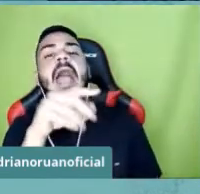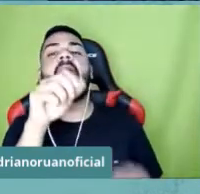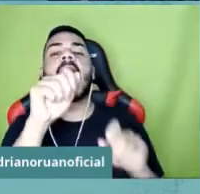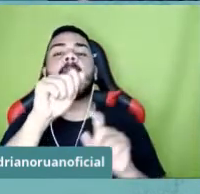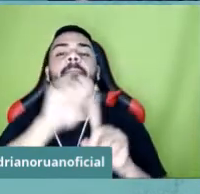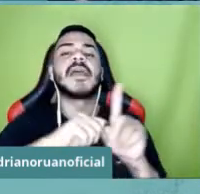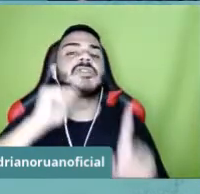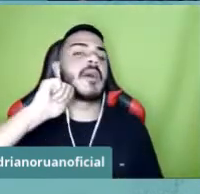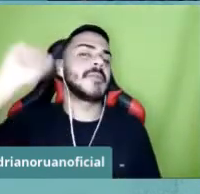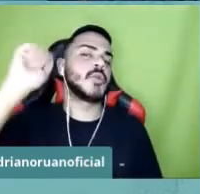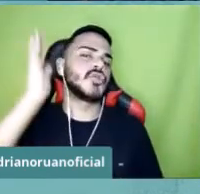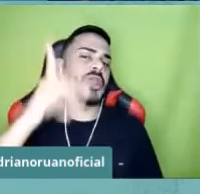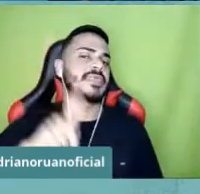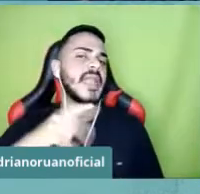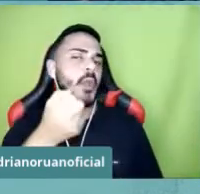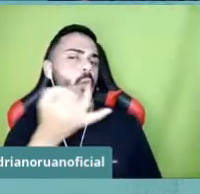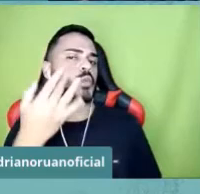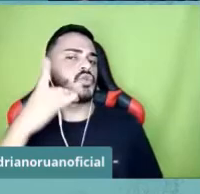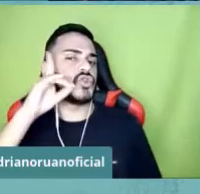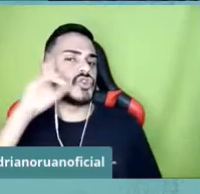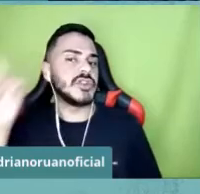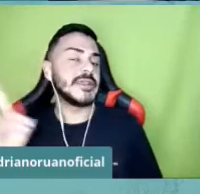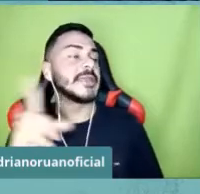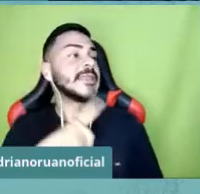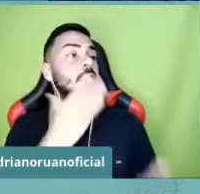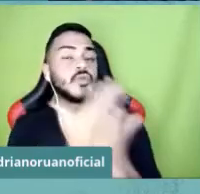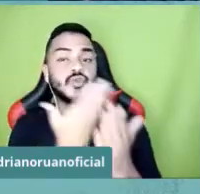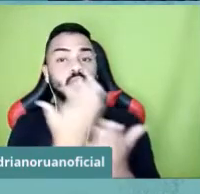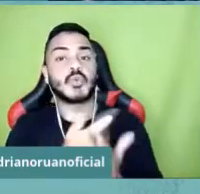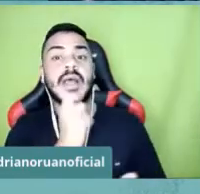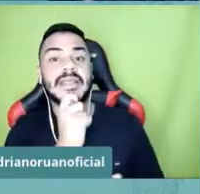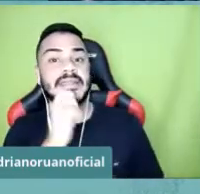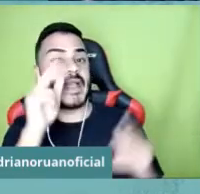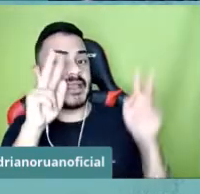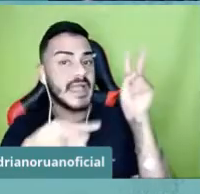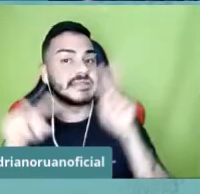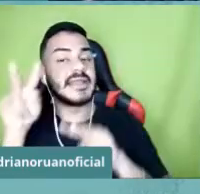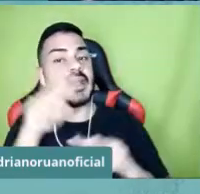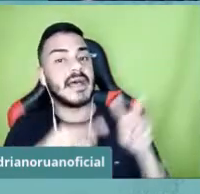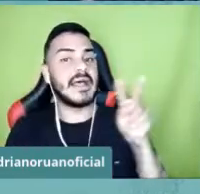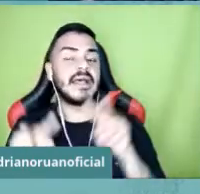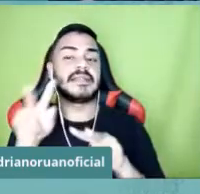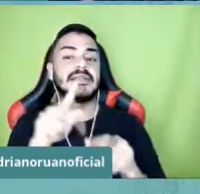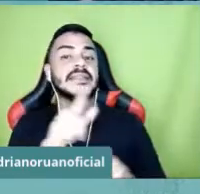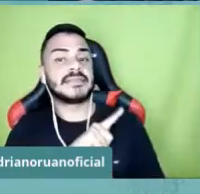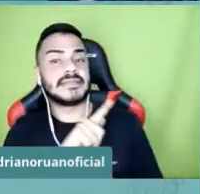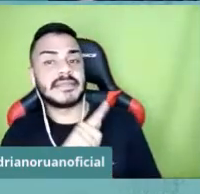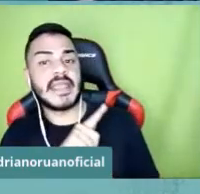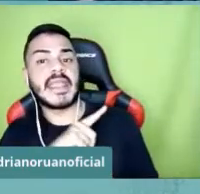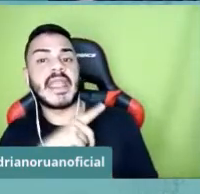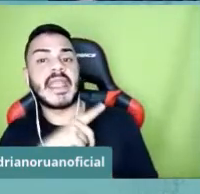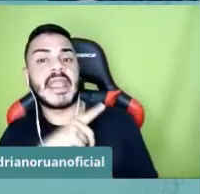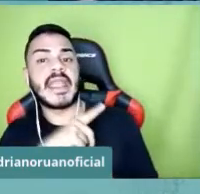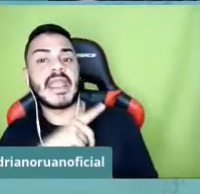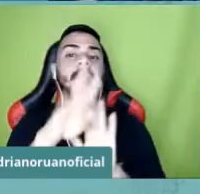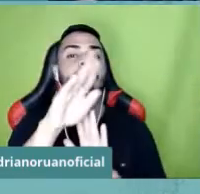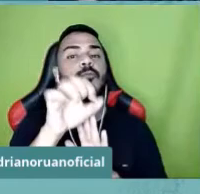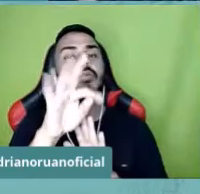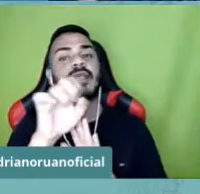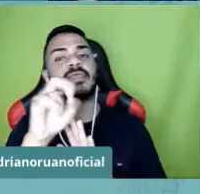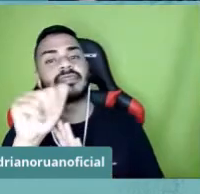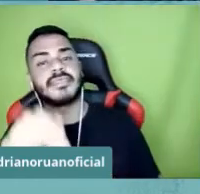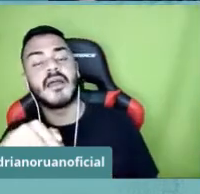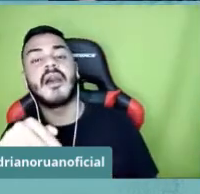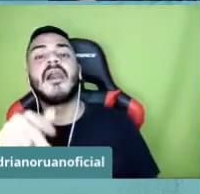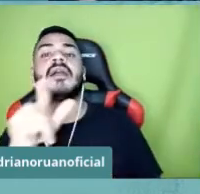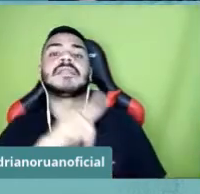alguns dias, né, então tem alguns estudos ainda em análise. Tem a própria vacina do Butantan, tem o soro do Butantan,